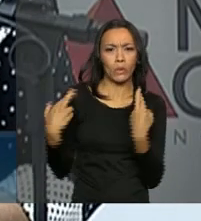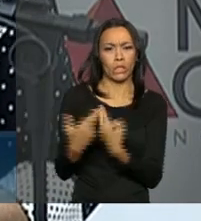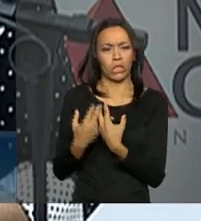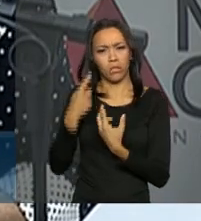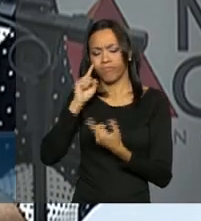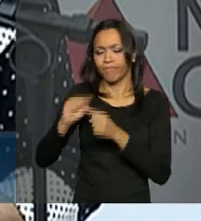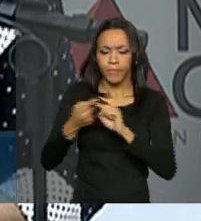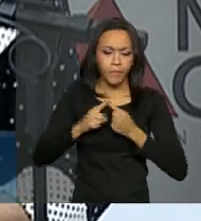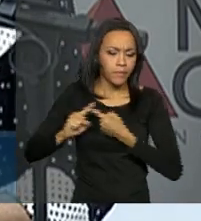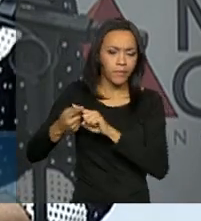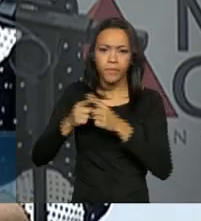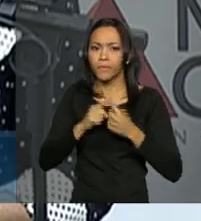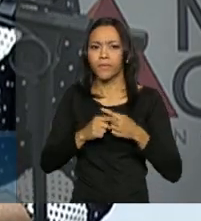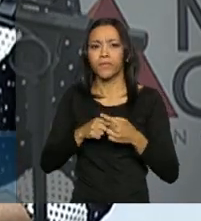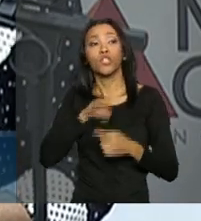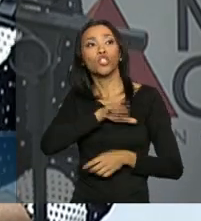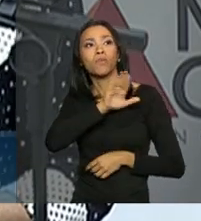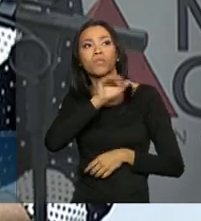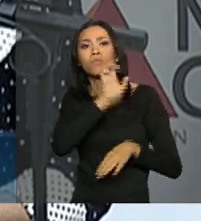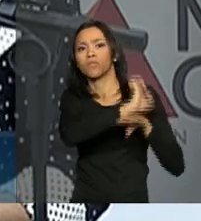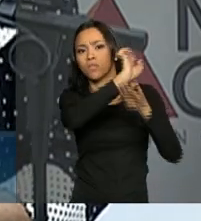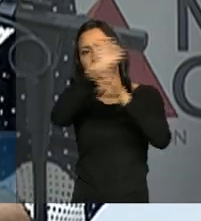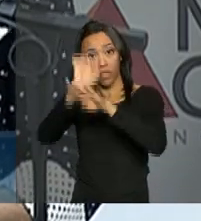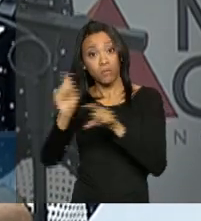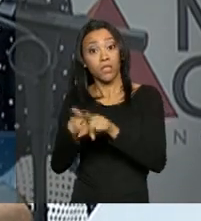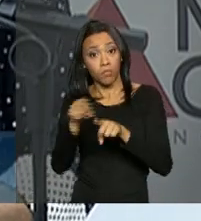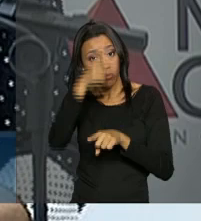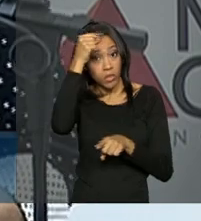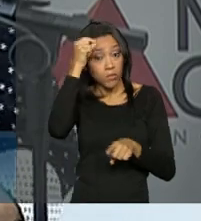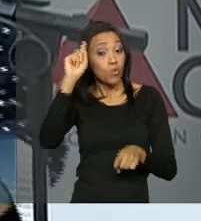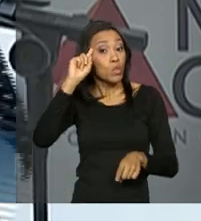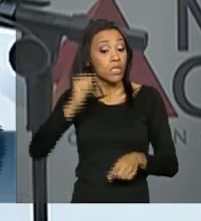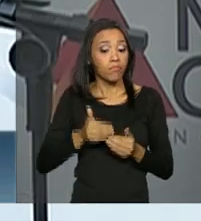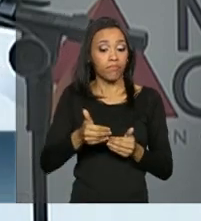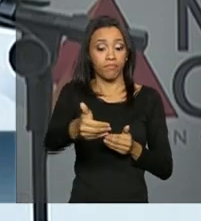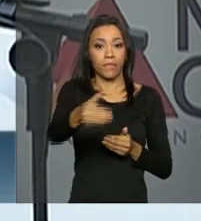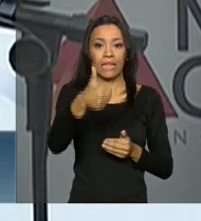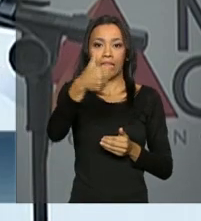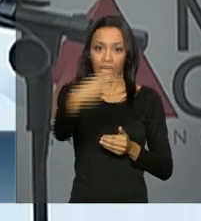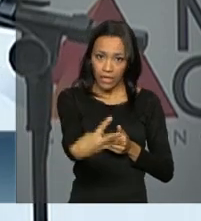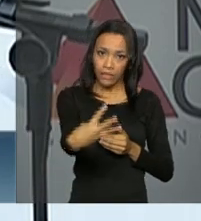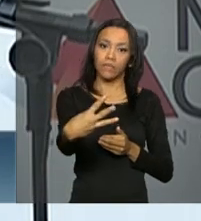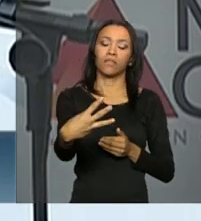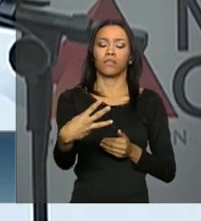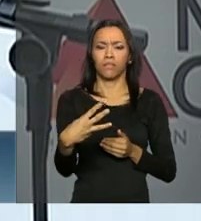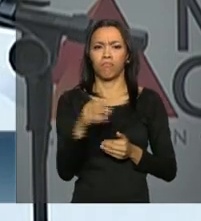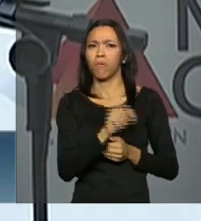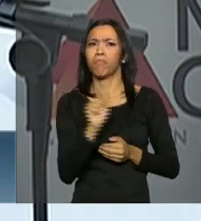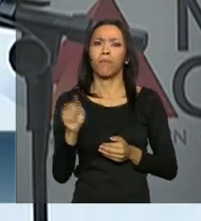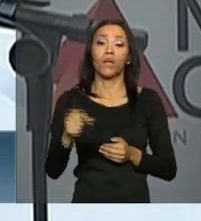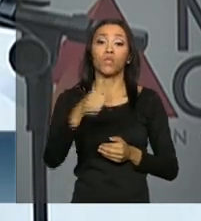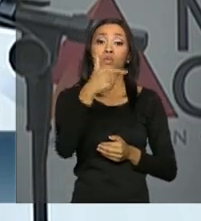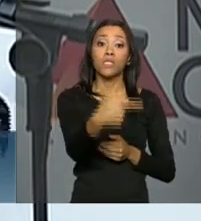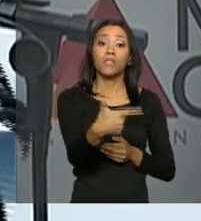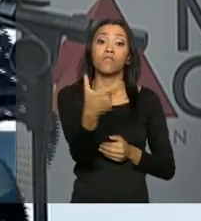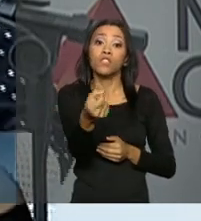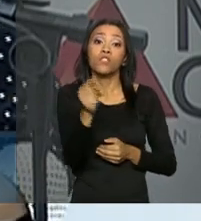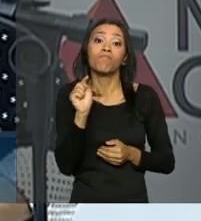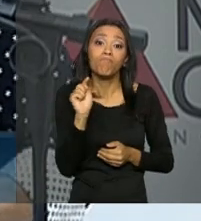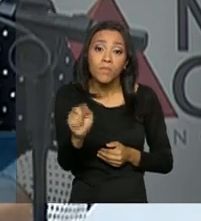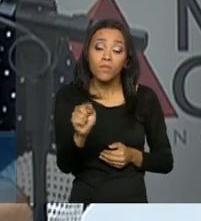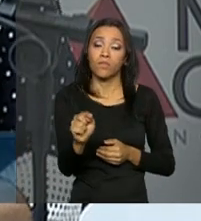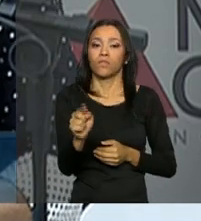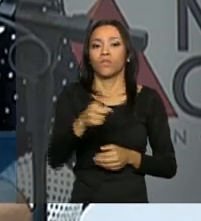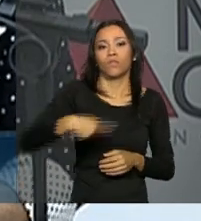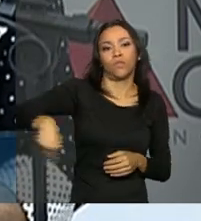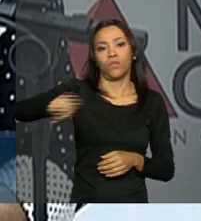de ação conjunto com estados e municípios. No dia 13, nós vamos envolver todos os 220 mil